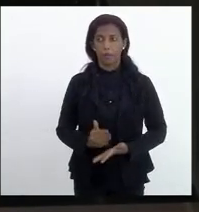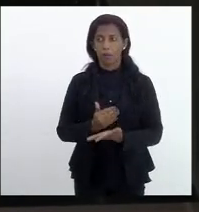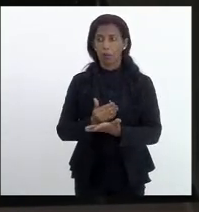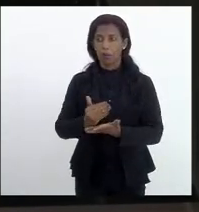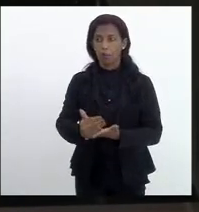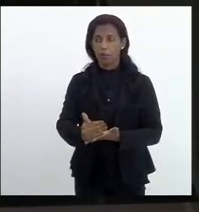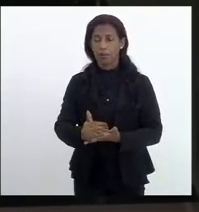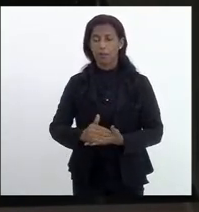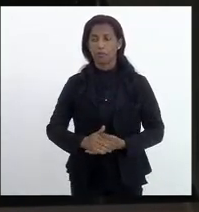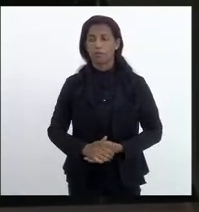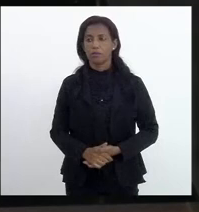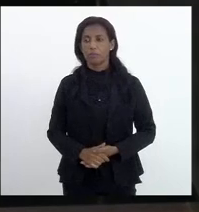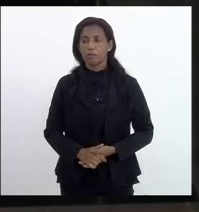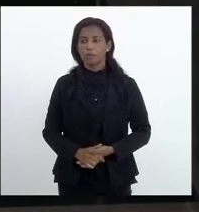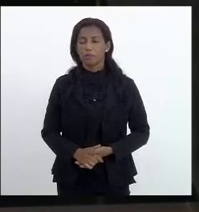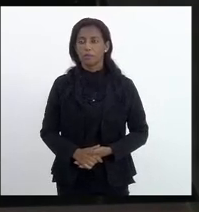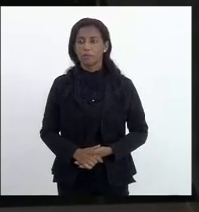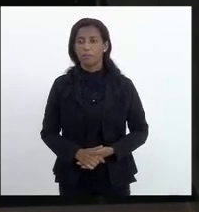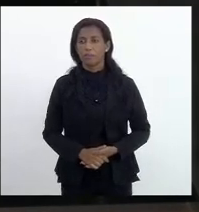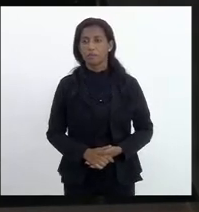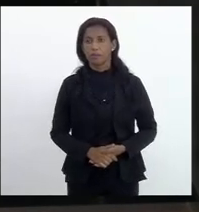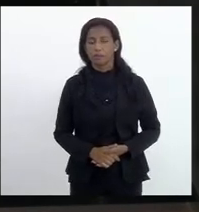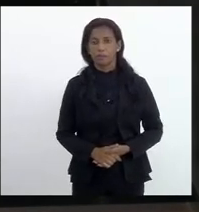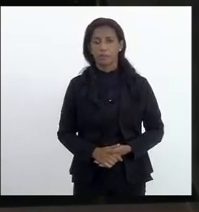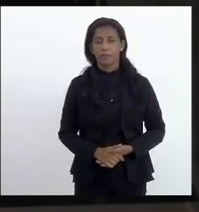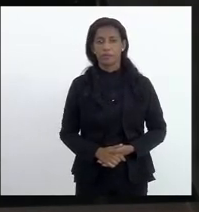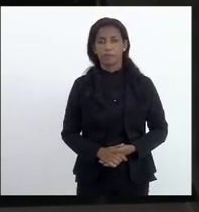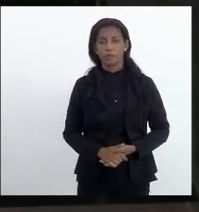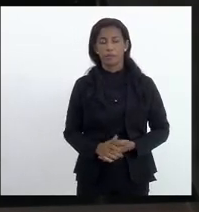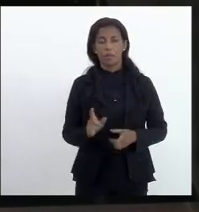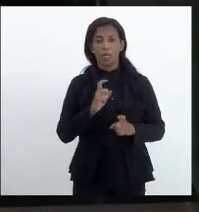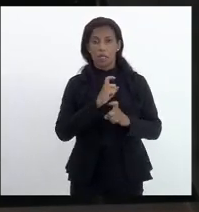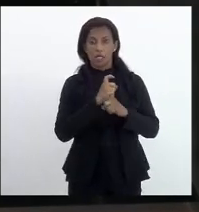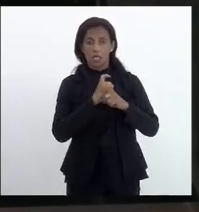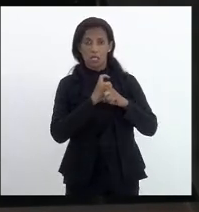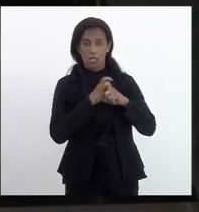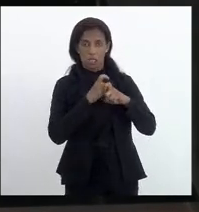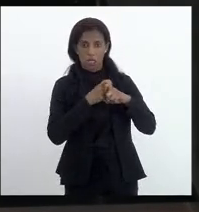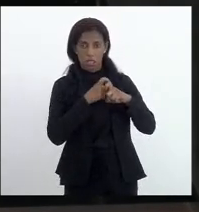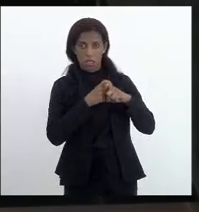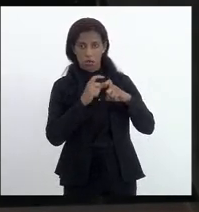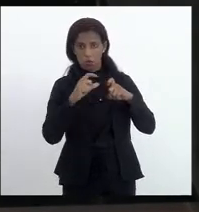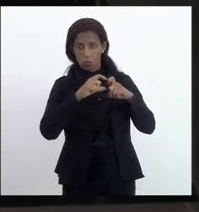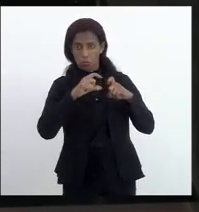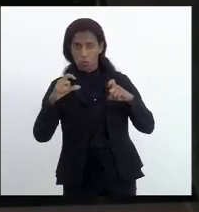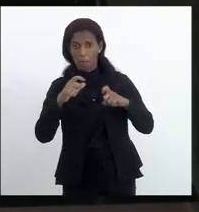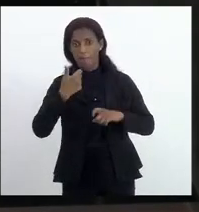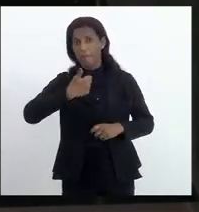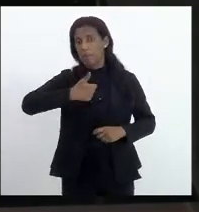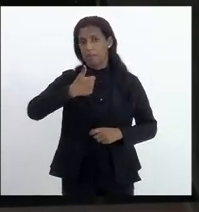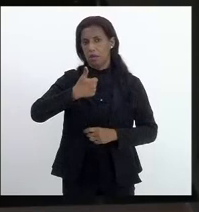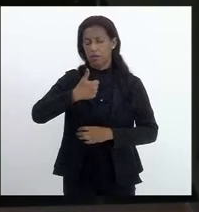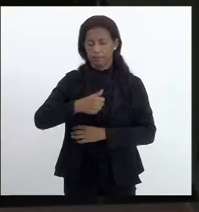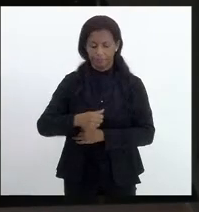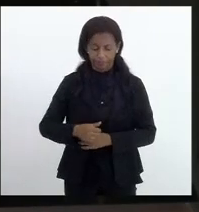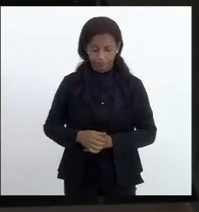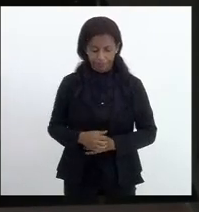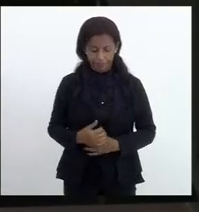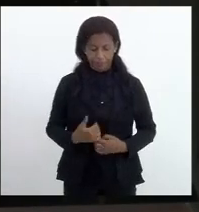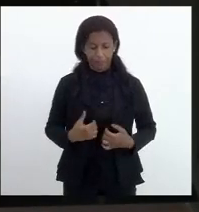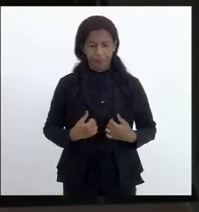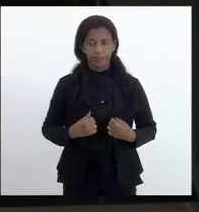Começamos com o inciso primeiro. Mas, antes